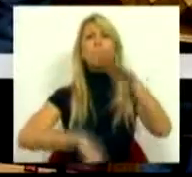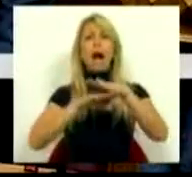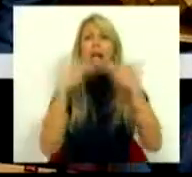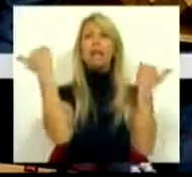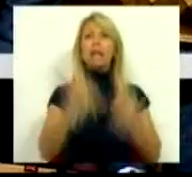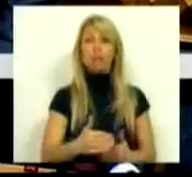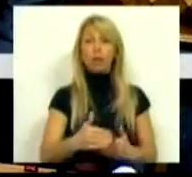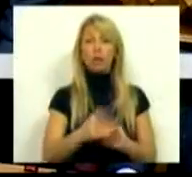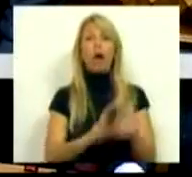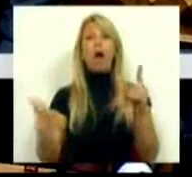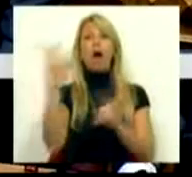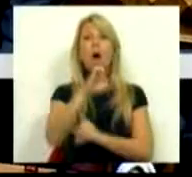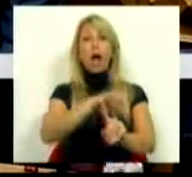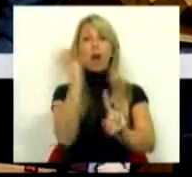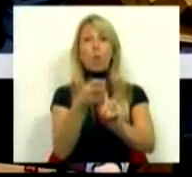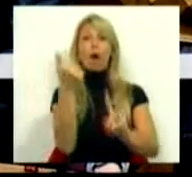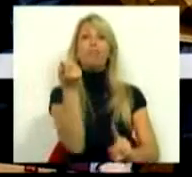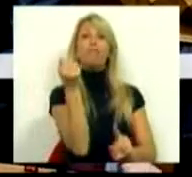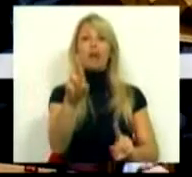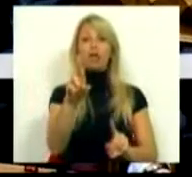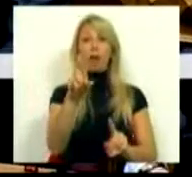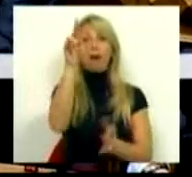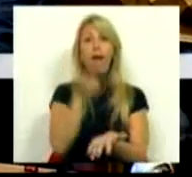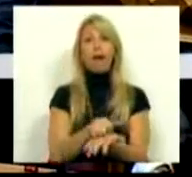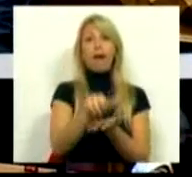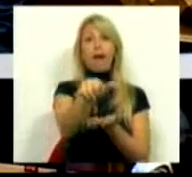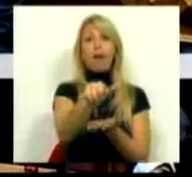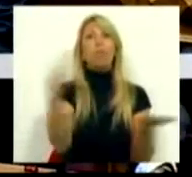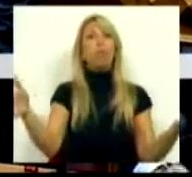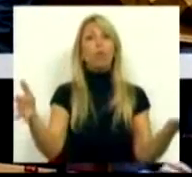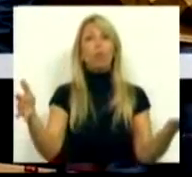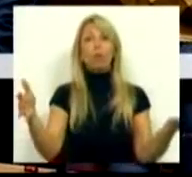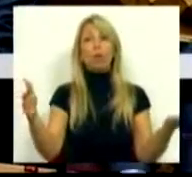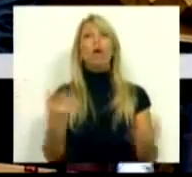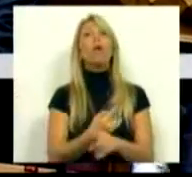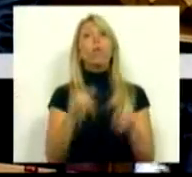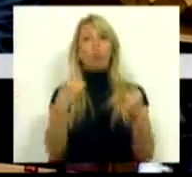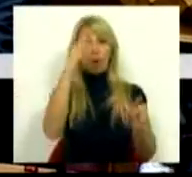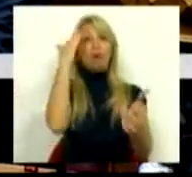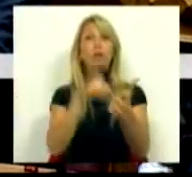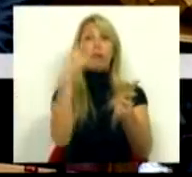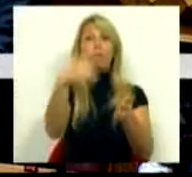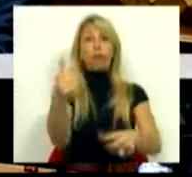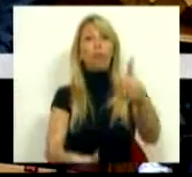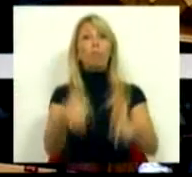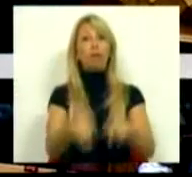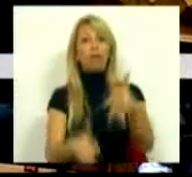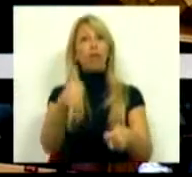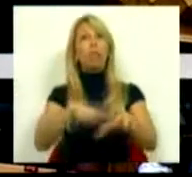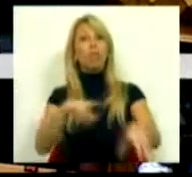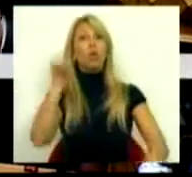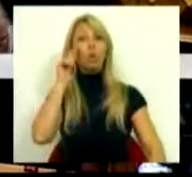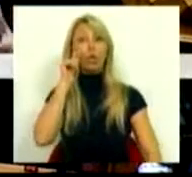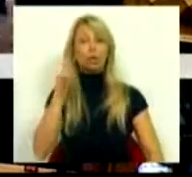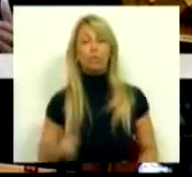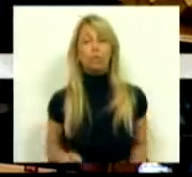aumento anual das taxas aeroportuárias, porque isso tem uma consequência na competitividade do nosso turismo.